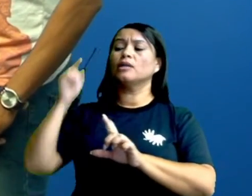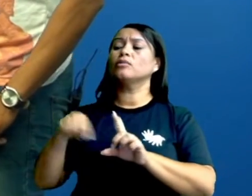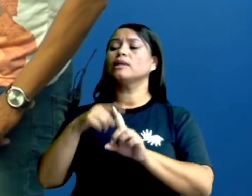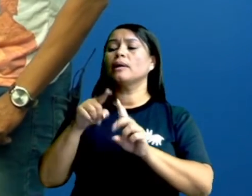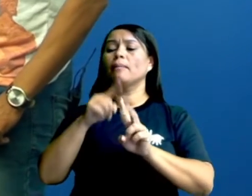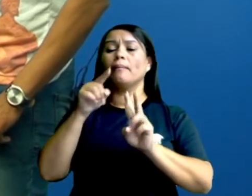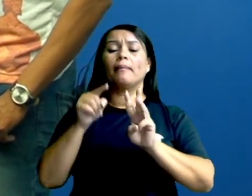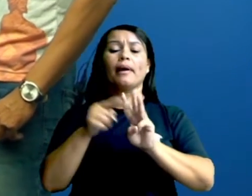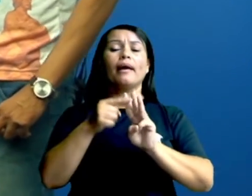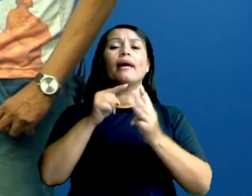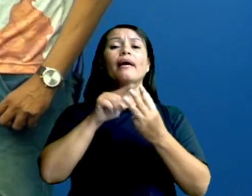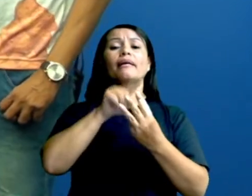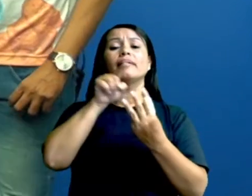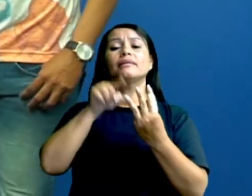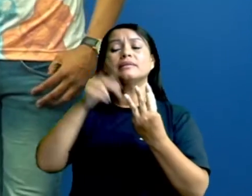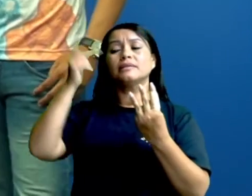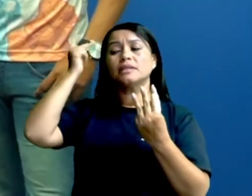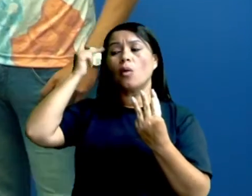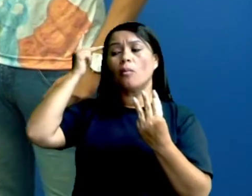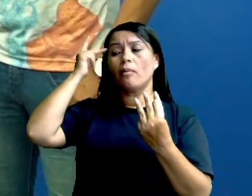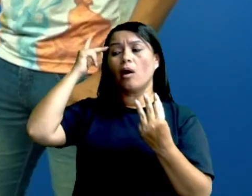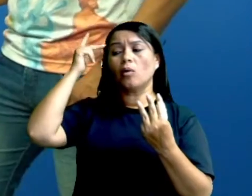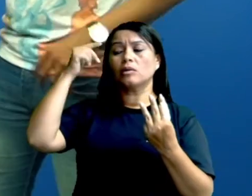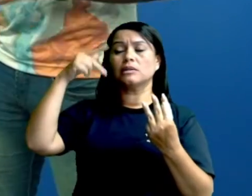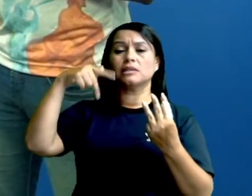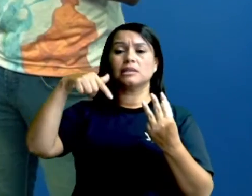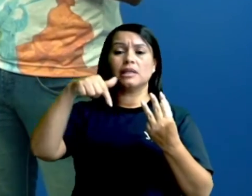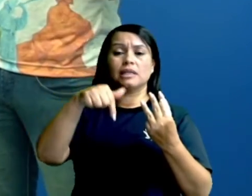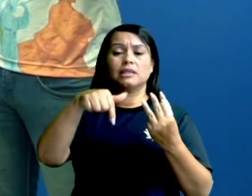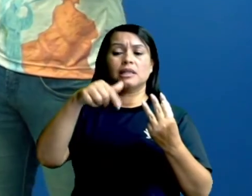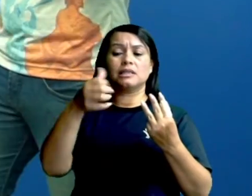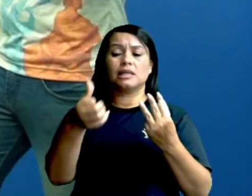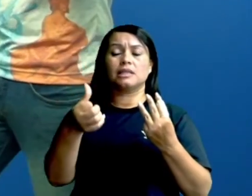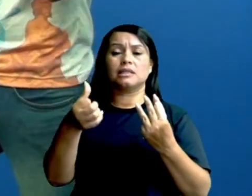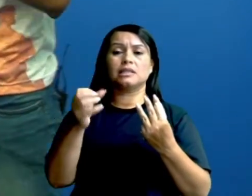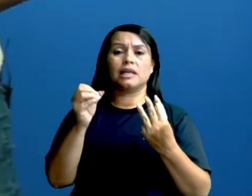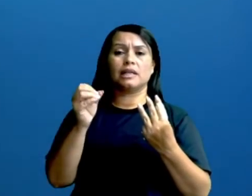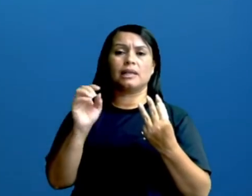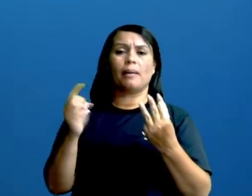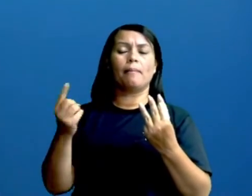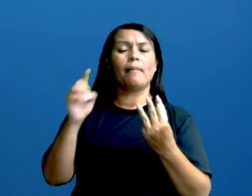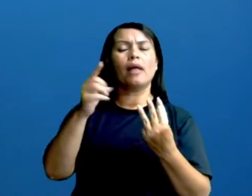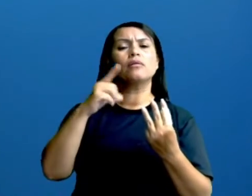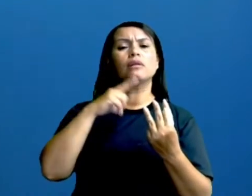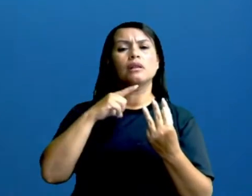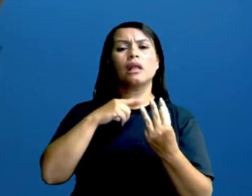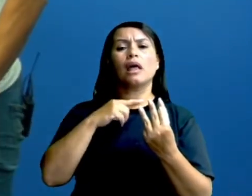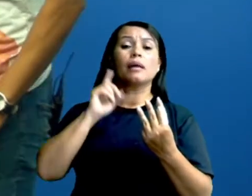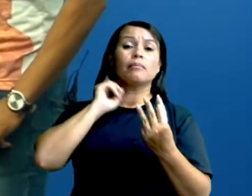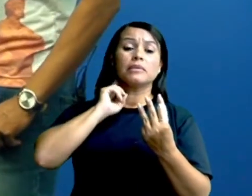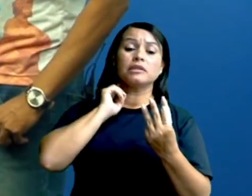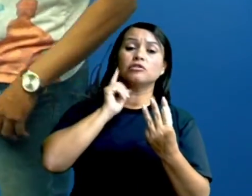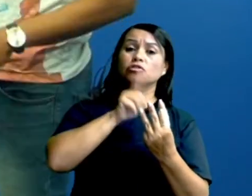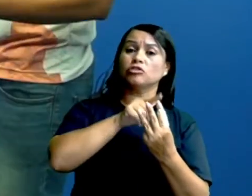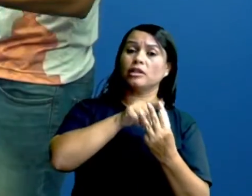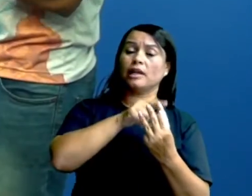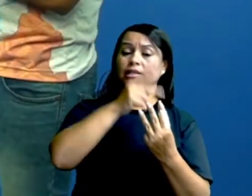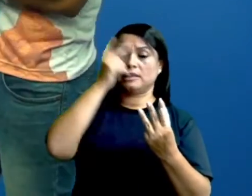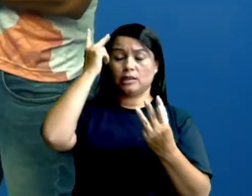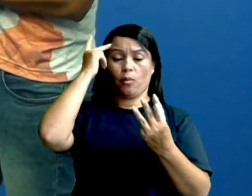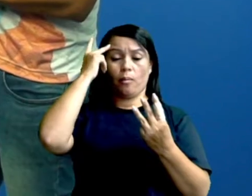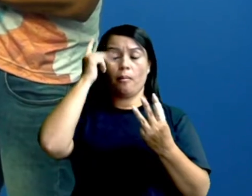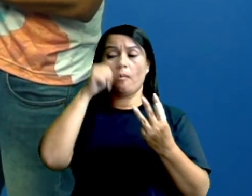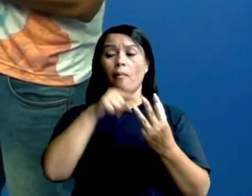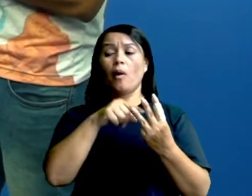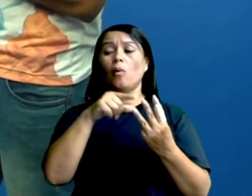de São Paulo com cerca de 760 metros de altitude, tá? Então, a cidade de Poços de Caldas, em Minas Gerais, e a cidade de São Paulo estão